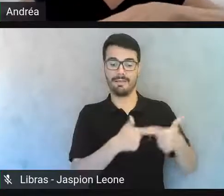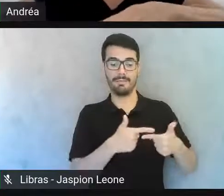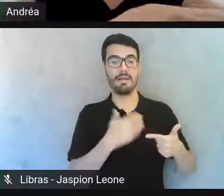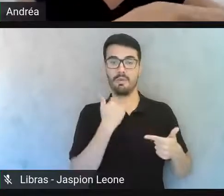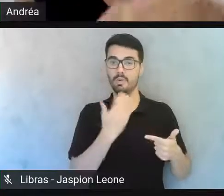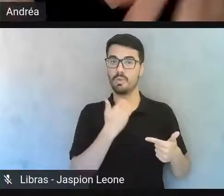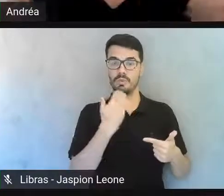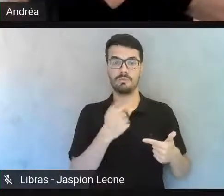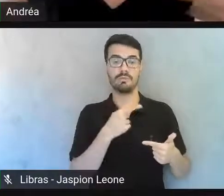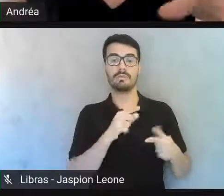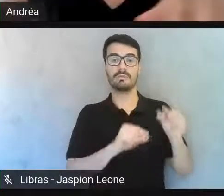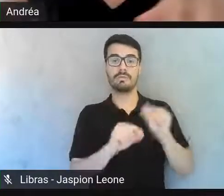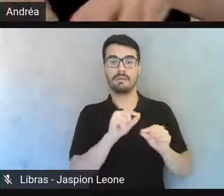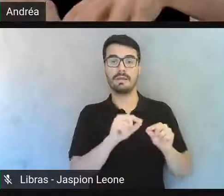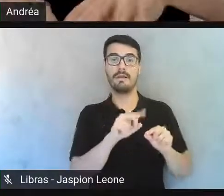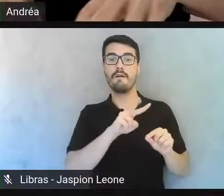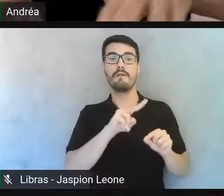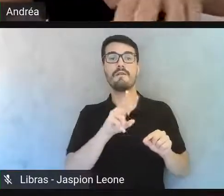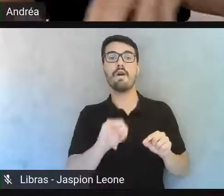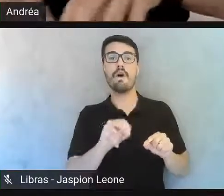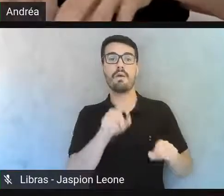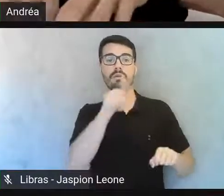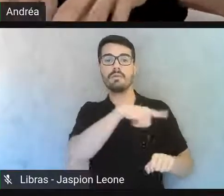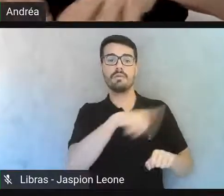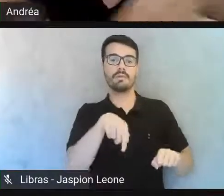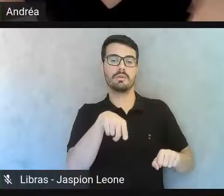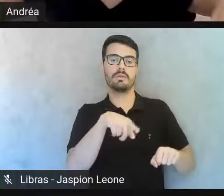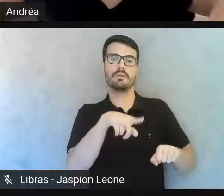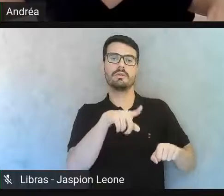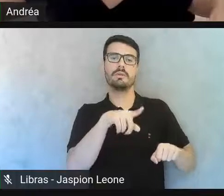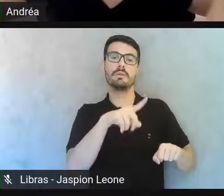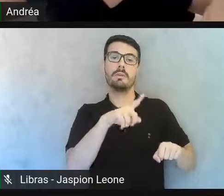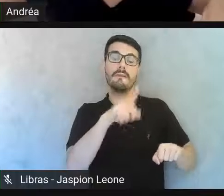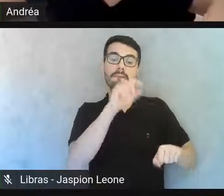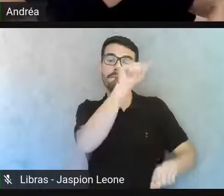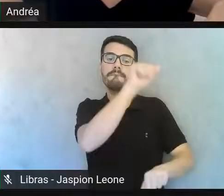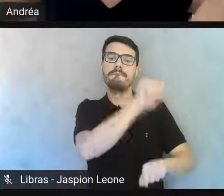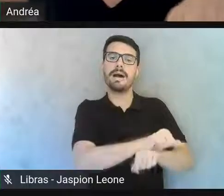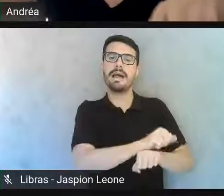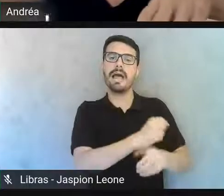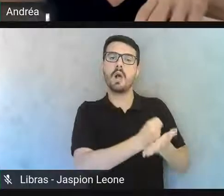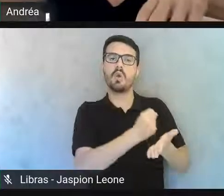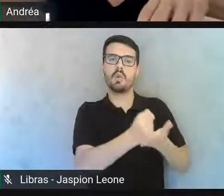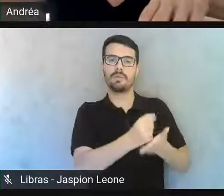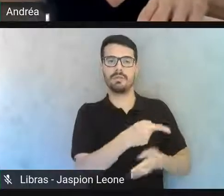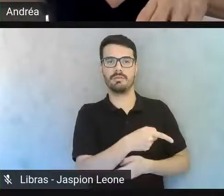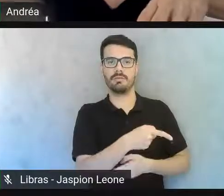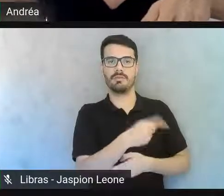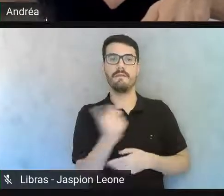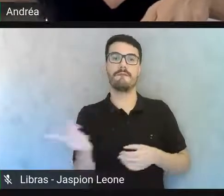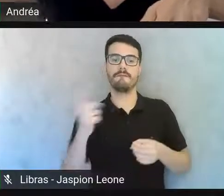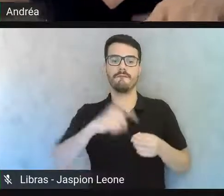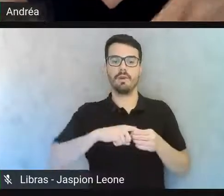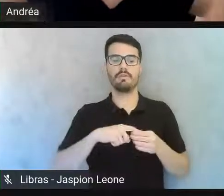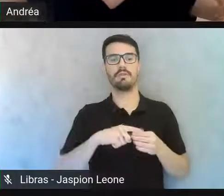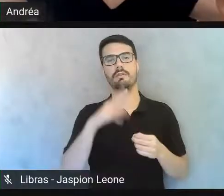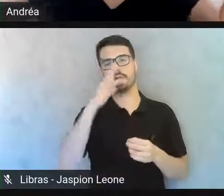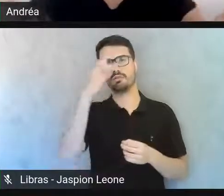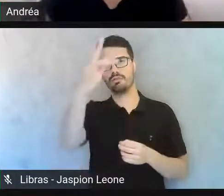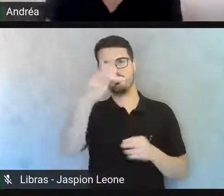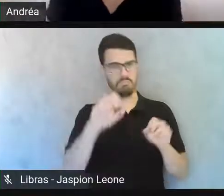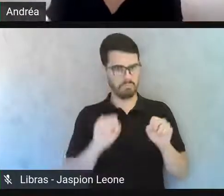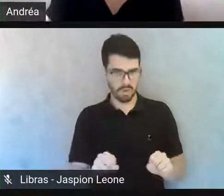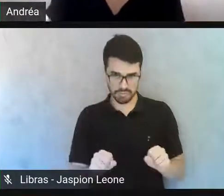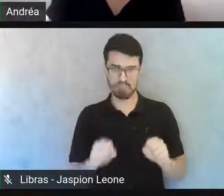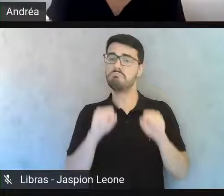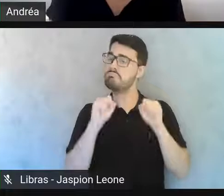quê? Uma interrupção. Eu vou ter que fazer uma suspensão total do contrato e fazer uma retomada no futuro. Posso fazer? Pode, porque